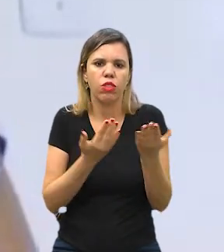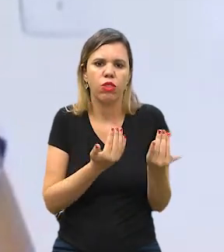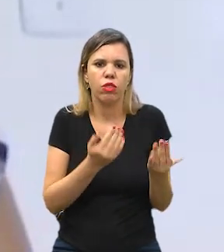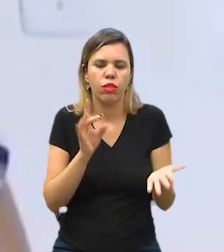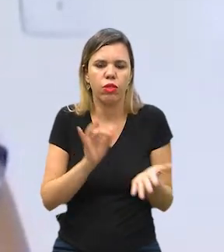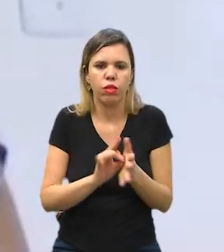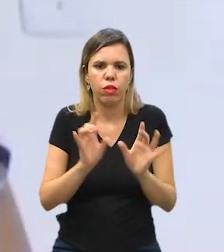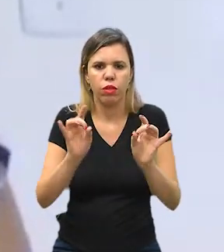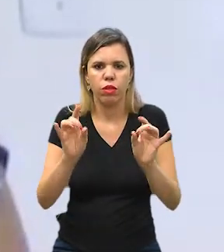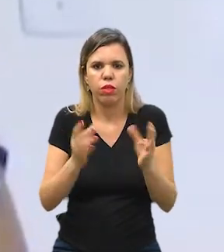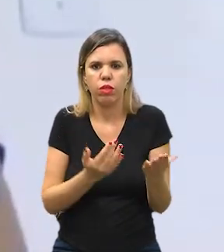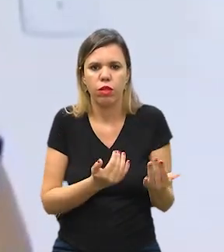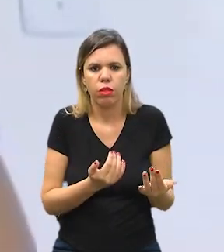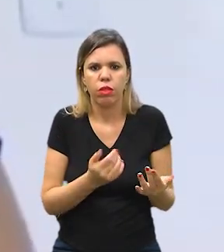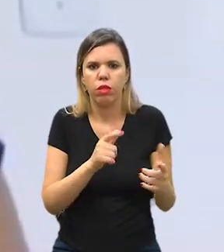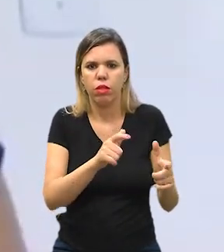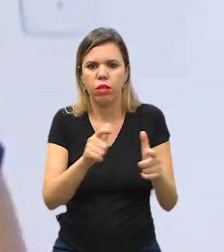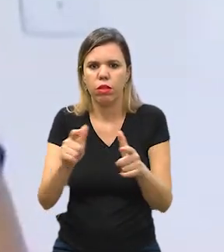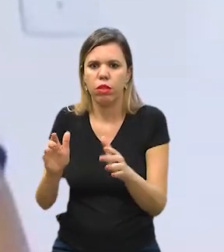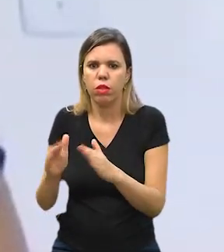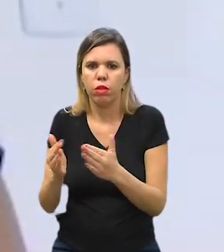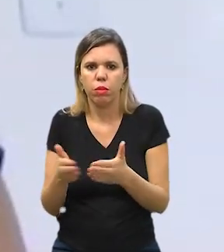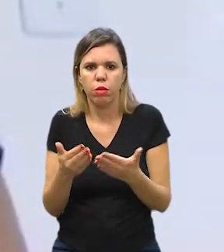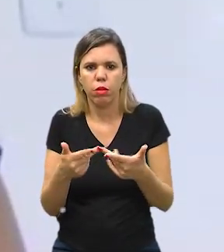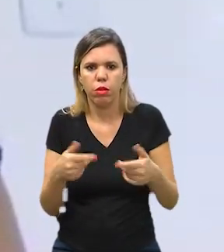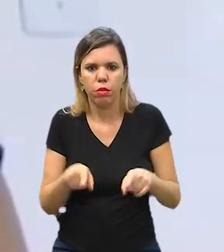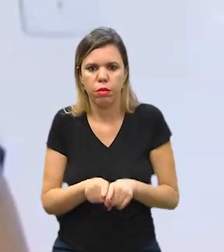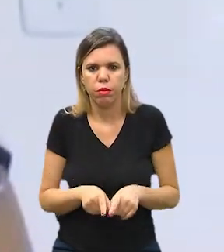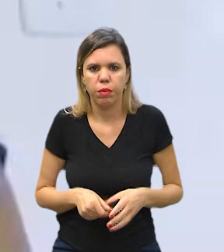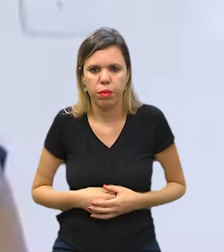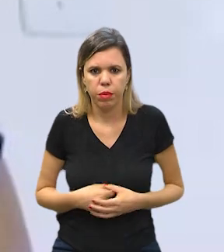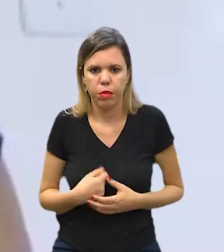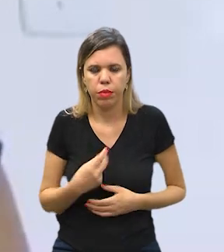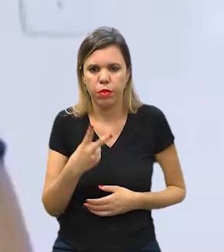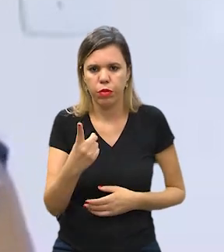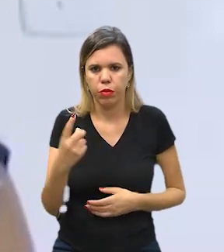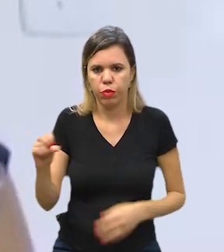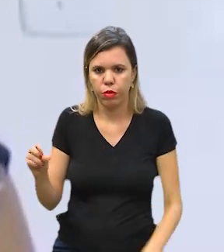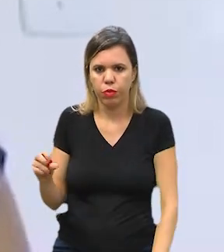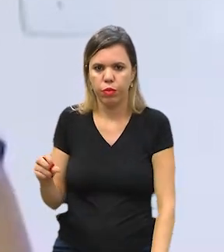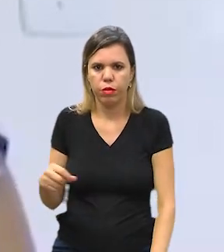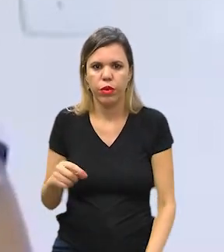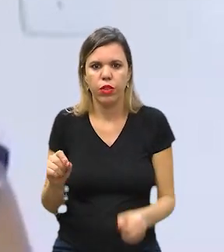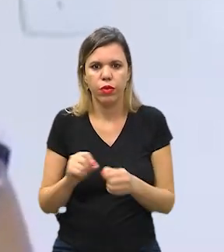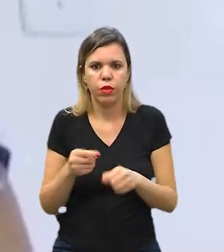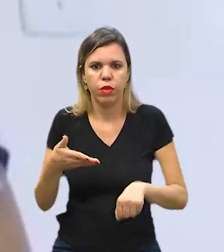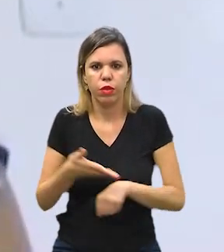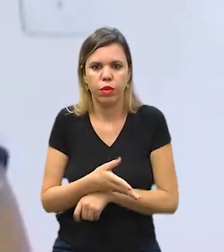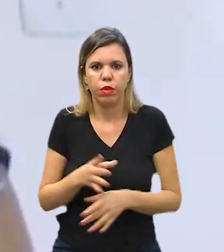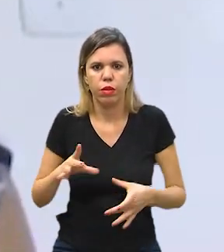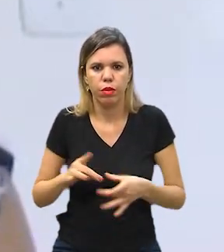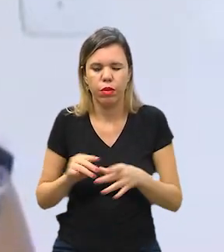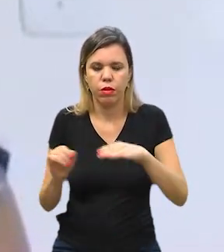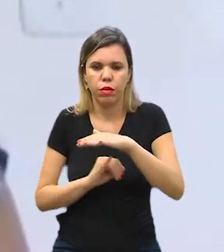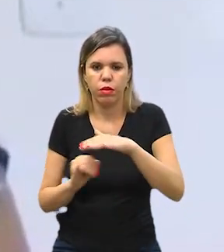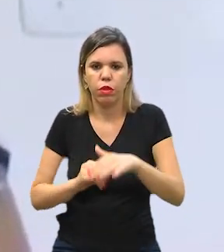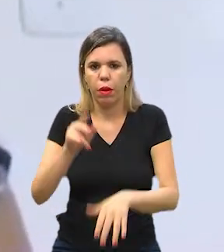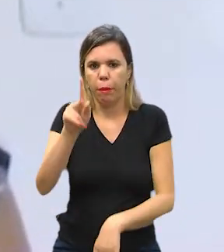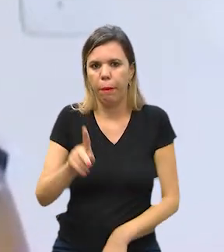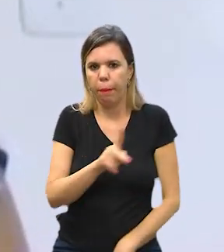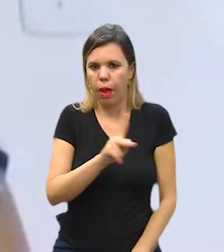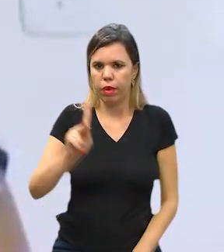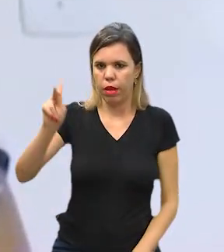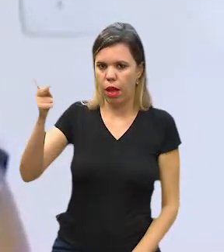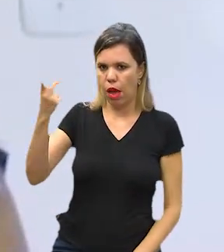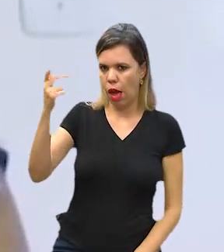de dialogar com jovens, especialmente jovens em região periférica, né? Então, em 2019, a gente fez uma parceria